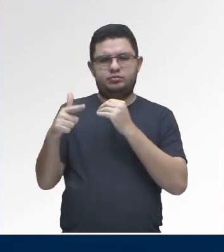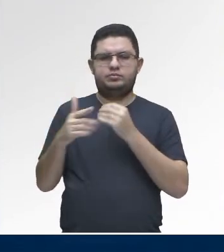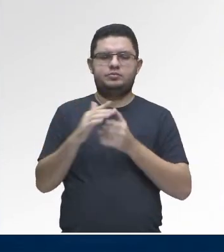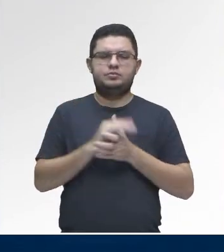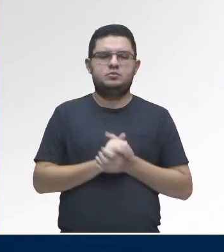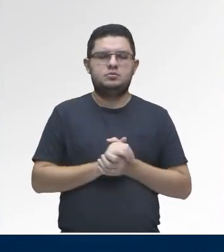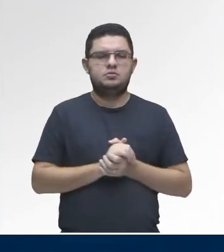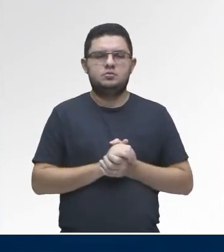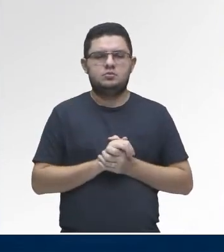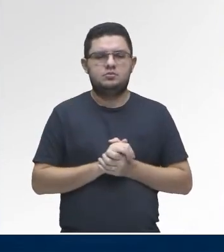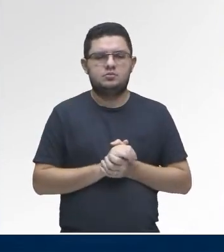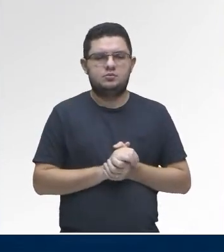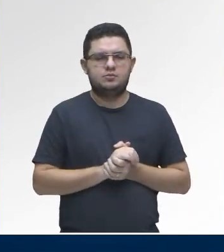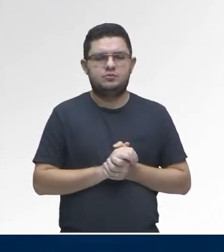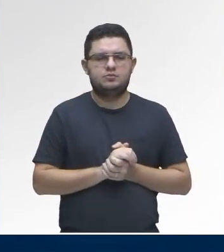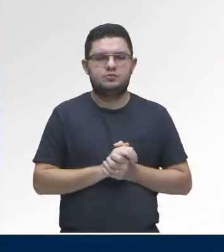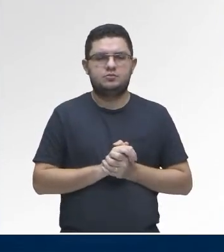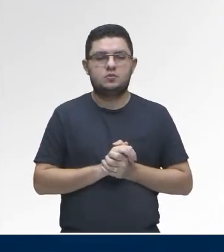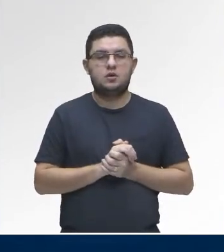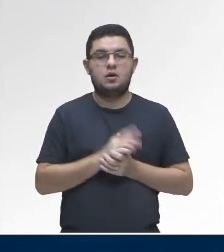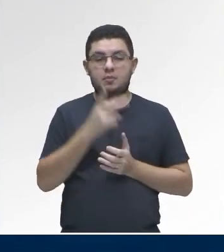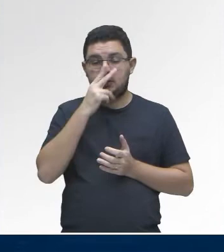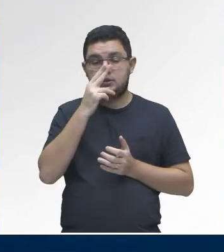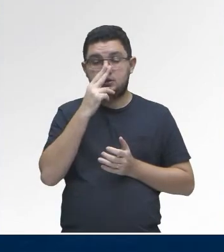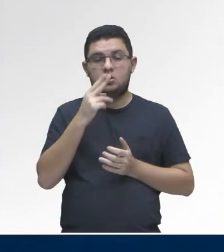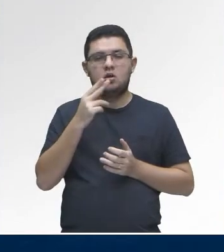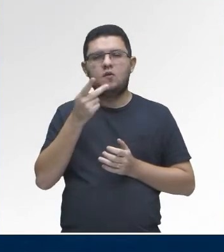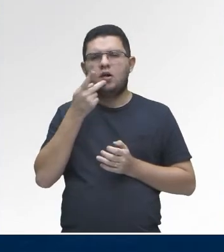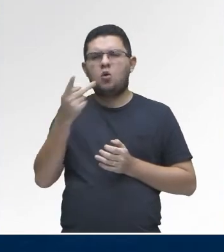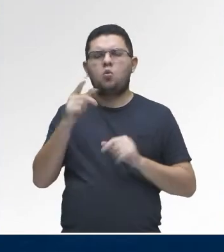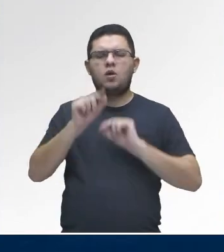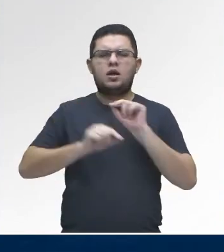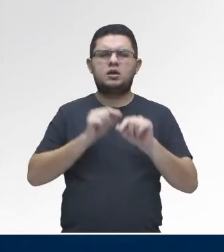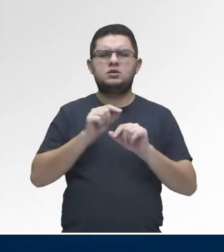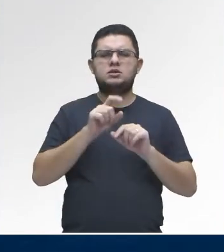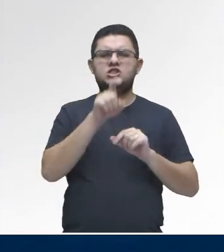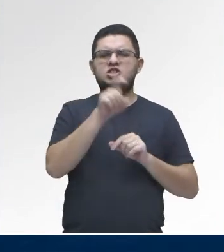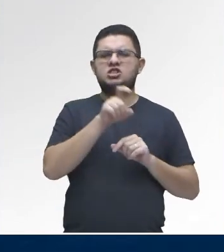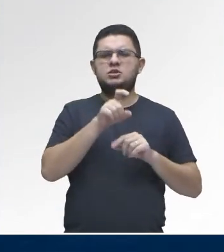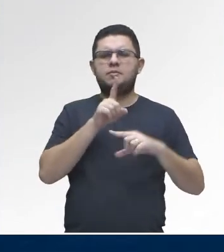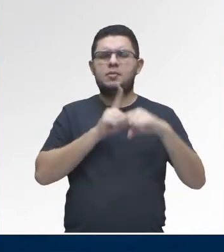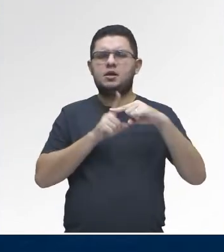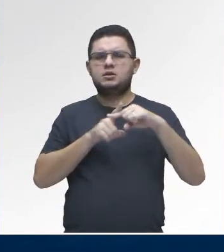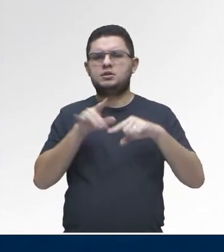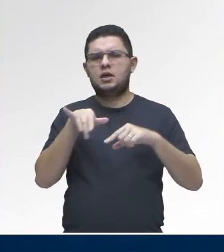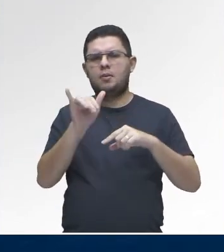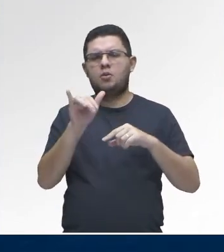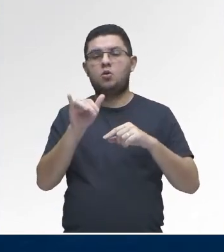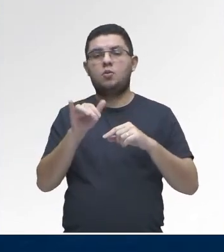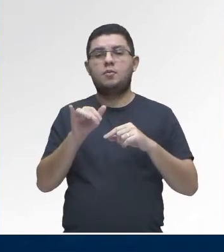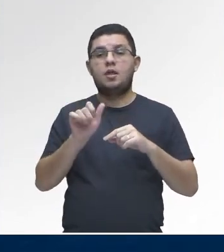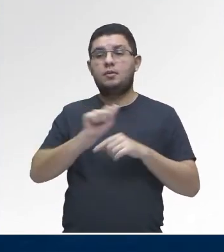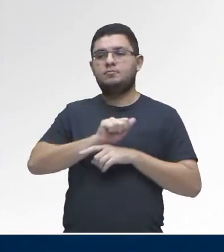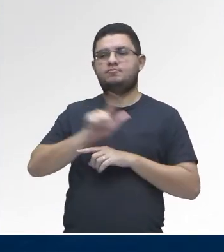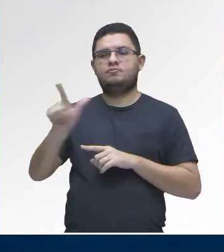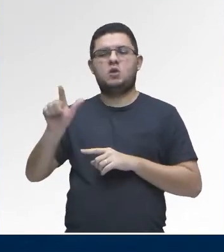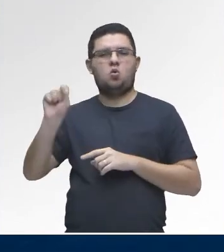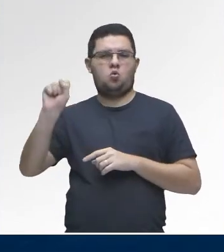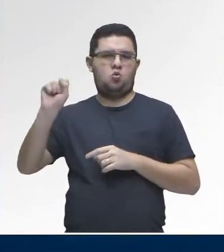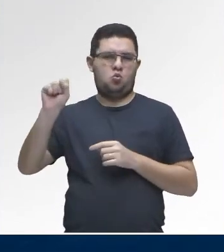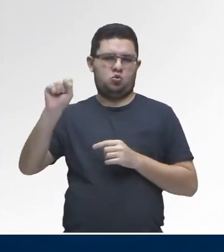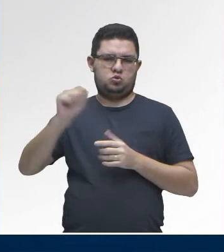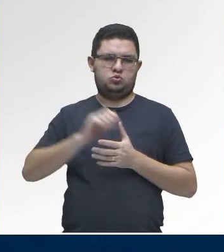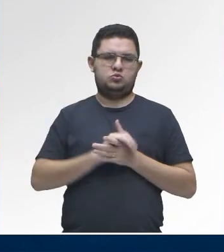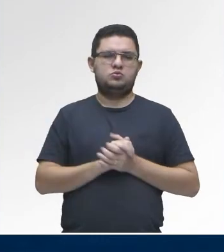de x mais y, eu estou dizendo que ele é maior que 8, que é o